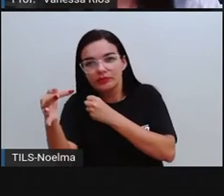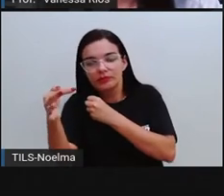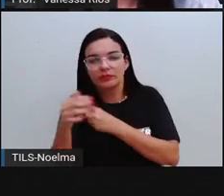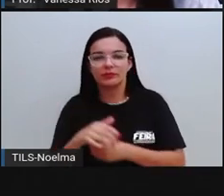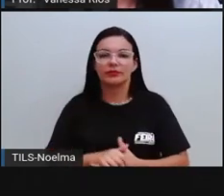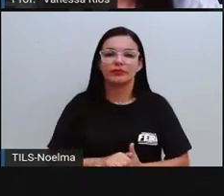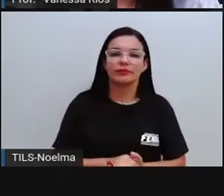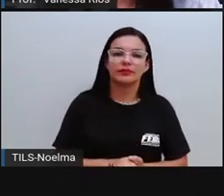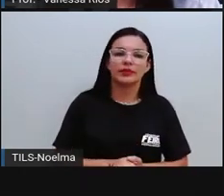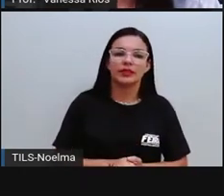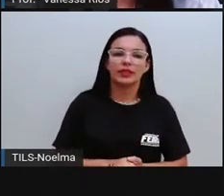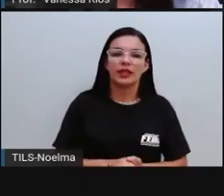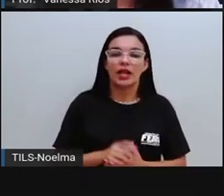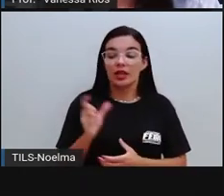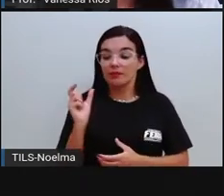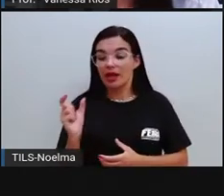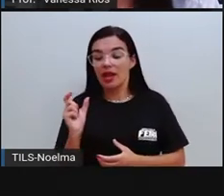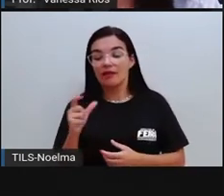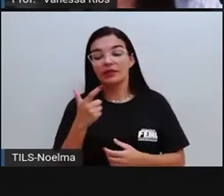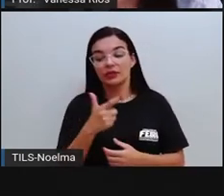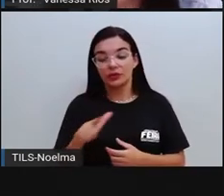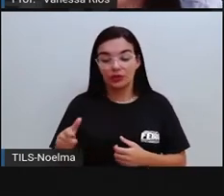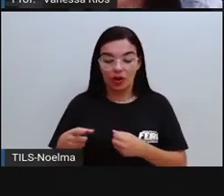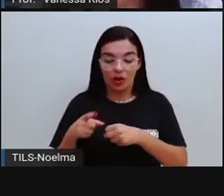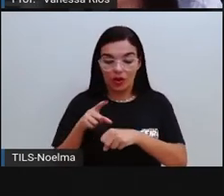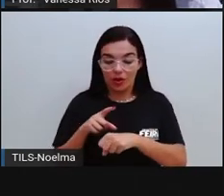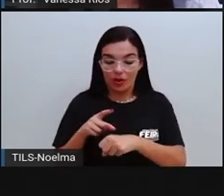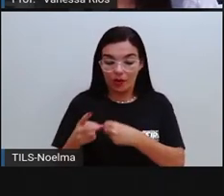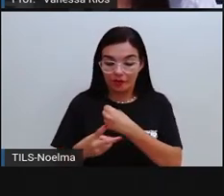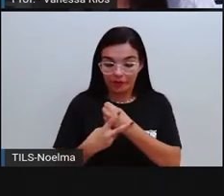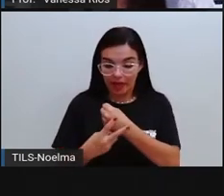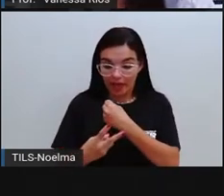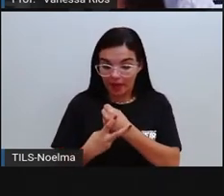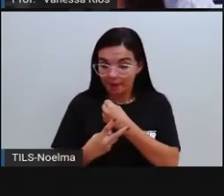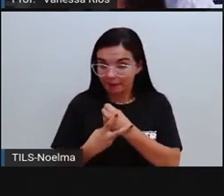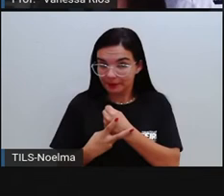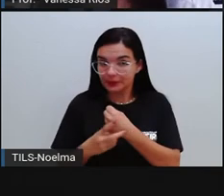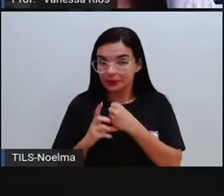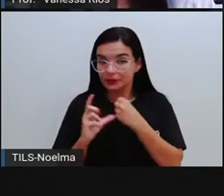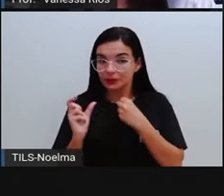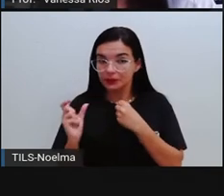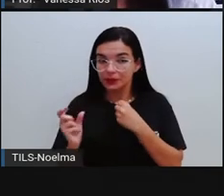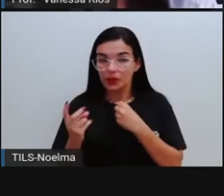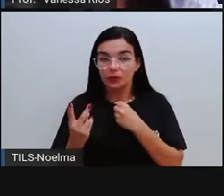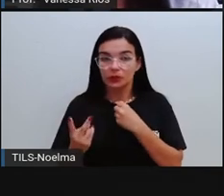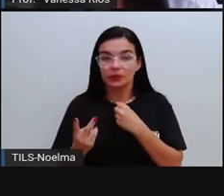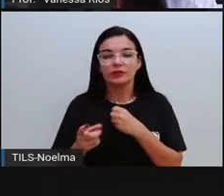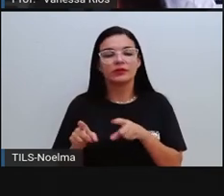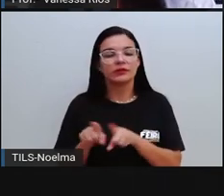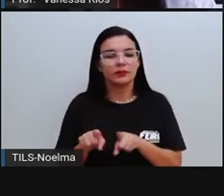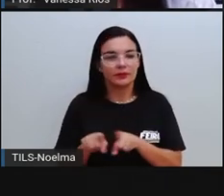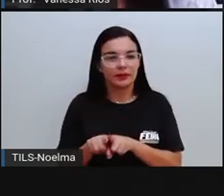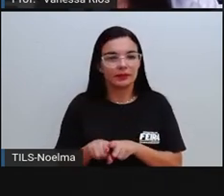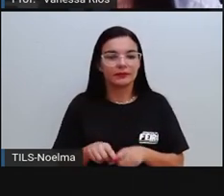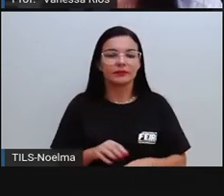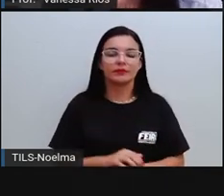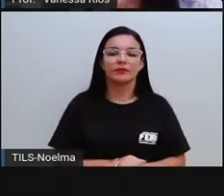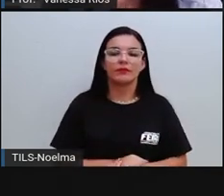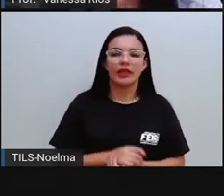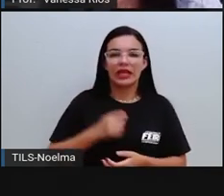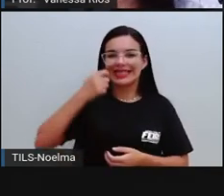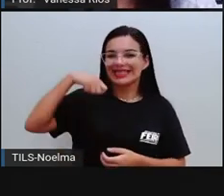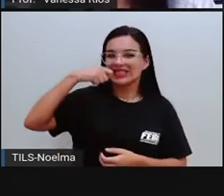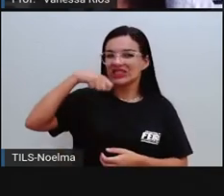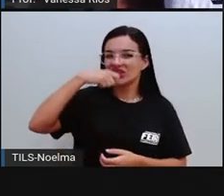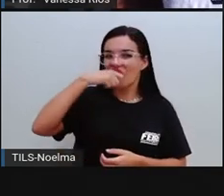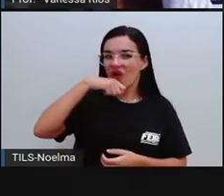só. Novamente destacadas aí as palavras escova e dormirá. Verbos também, não é? Escova,